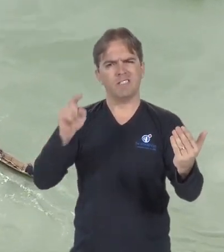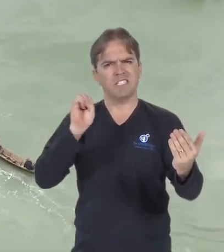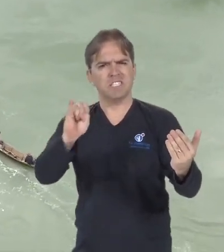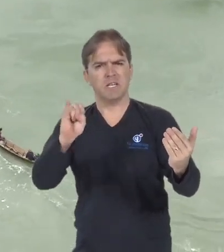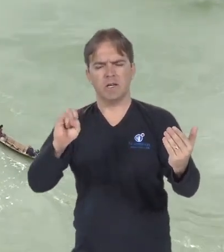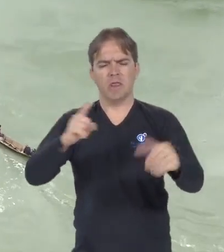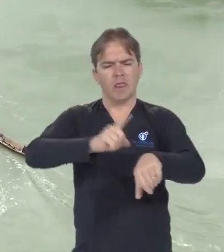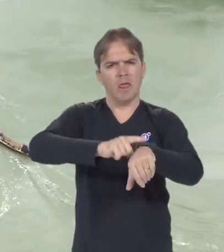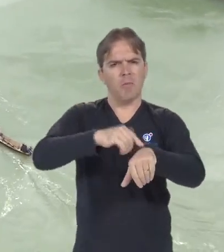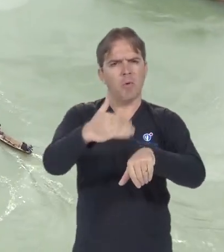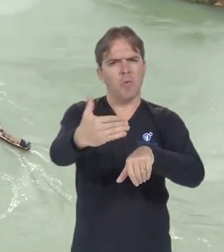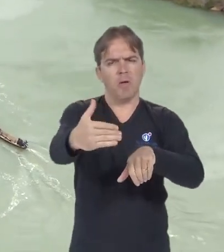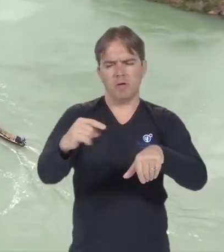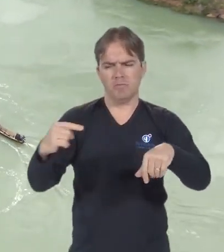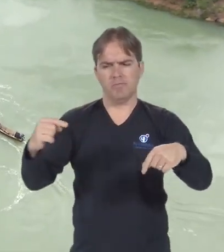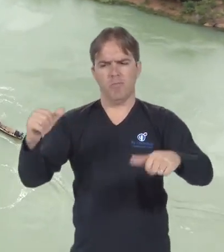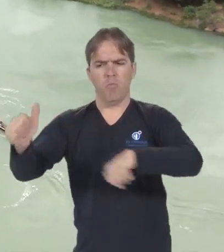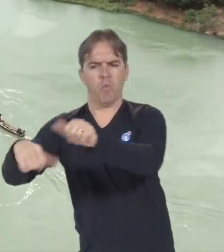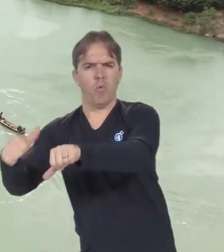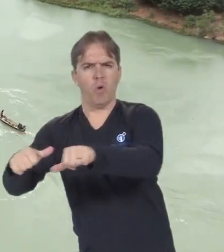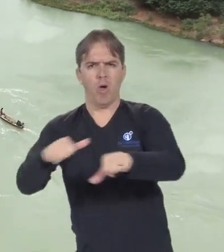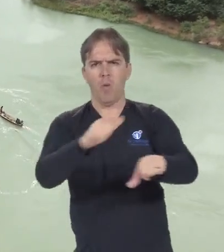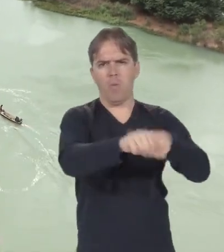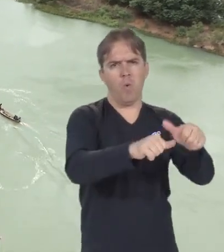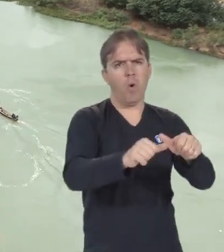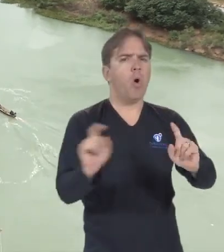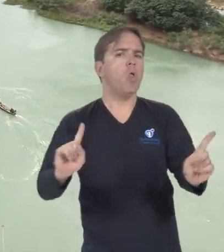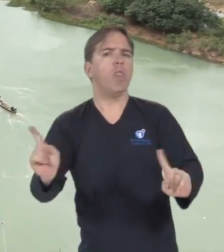ela muda ou não. E além disso, tem